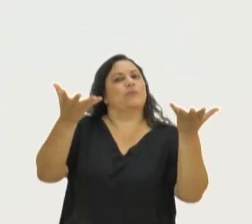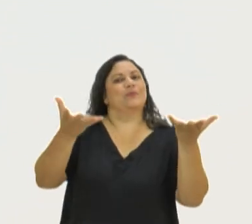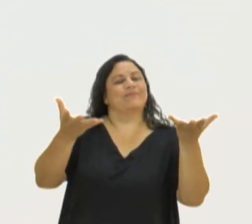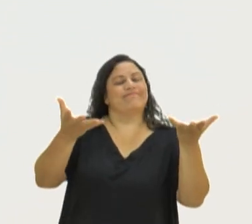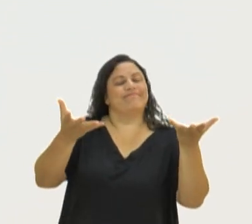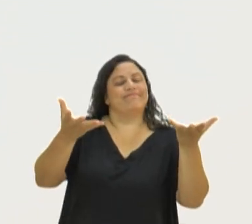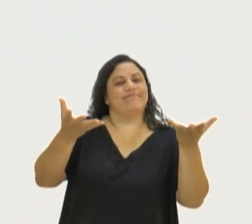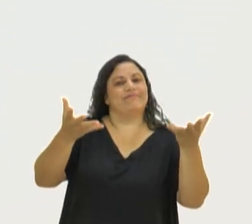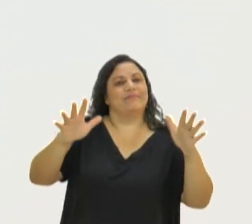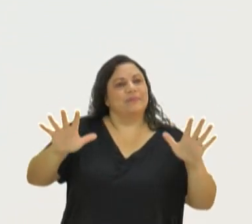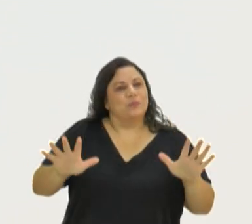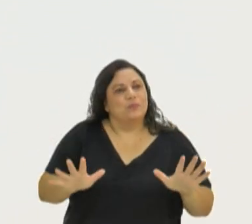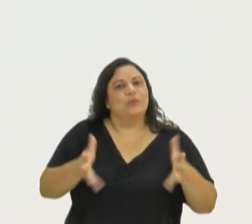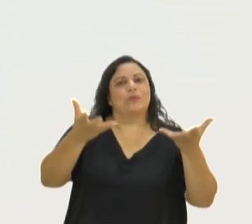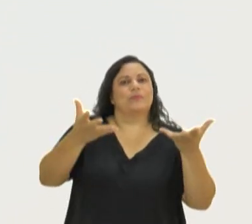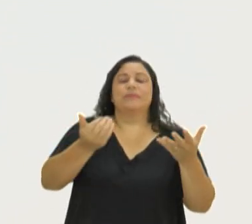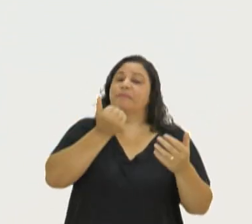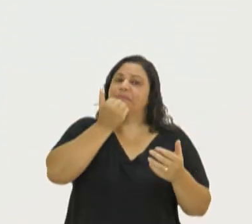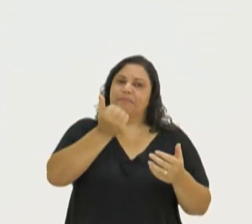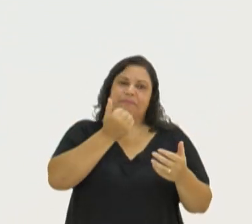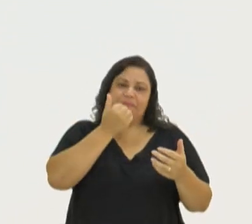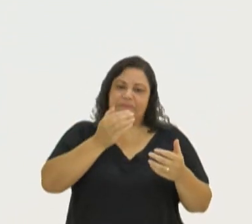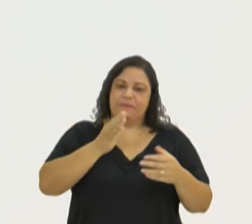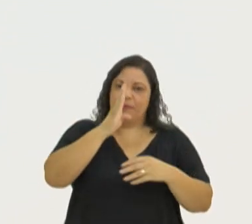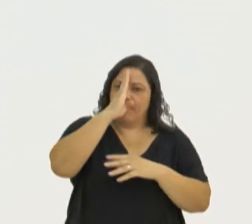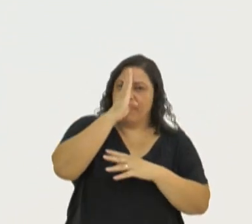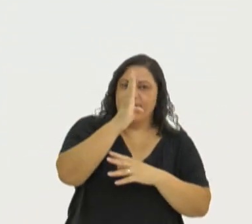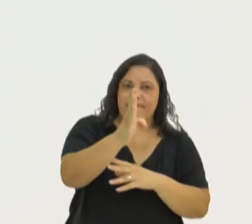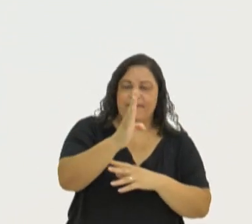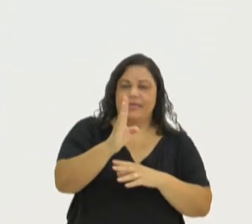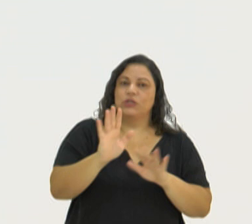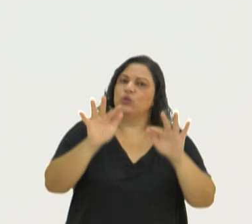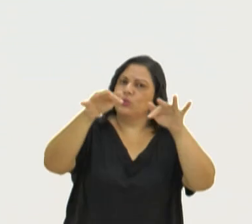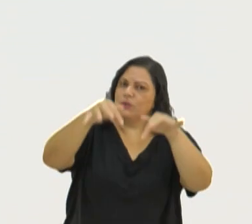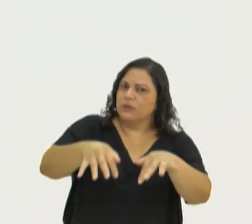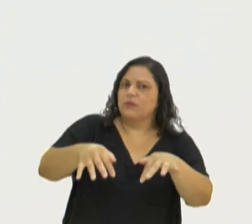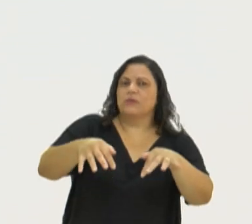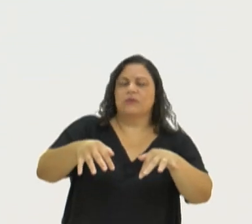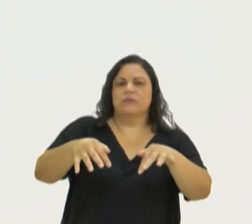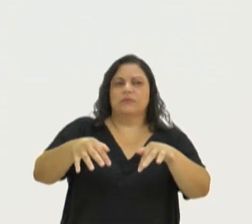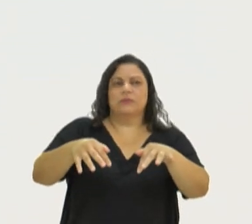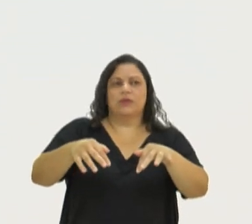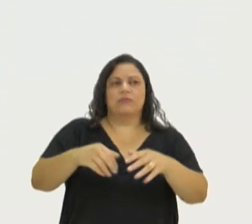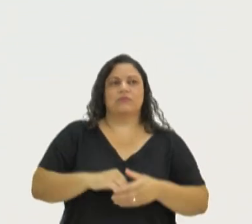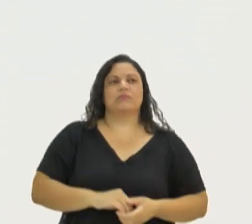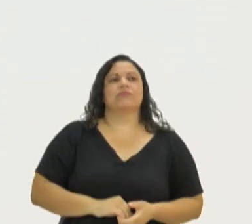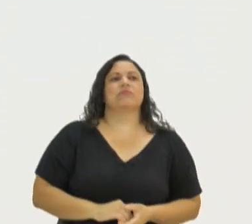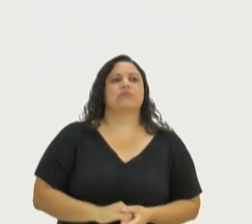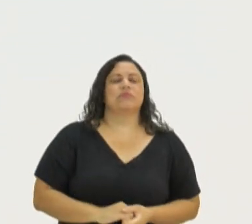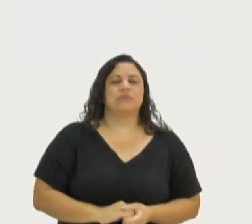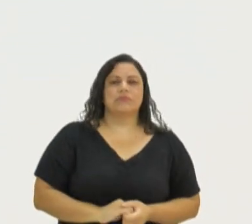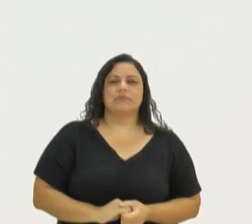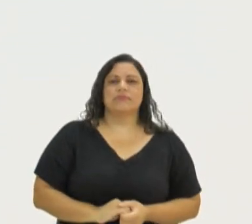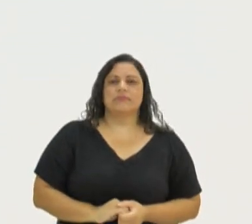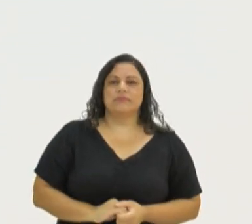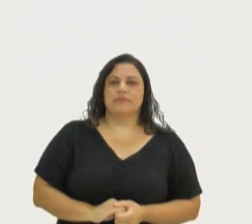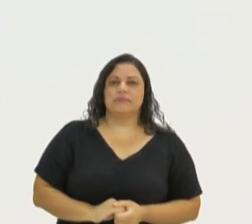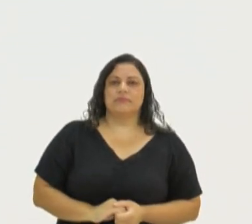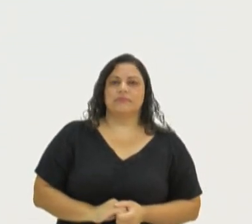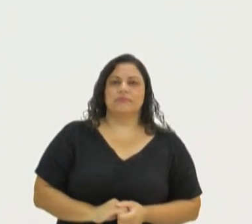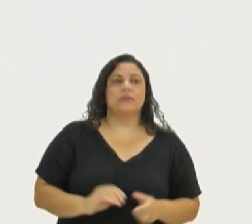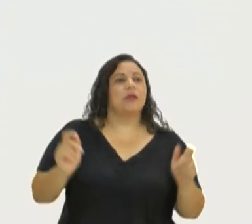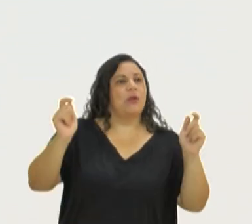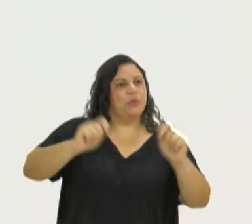já que ele não pode ir para mais lugar nenhum, né? A gente pode promover ele em uma dessas peças aqui, ó. Nós podemos promover ele numa